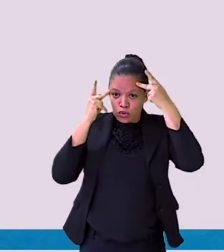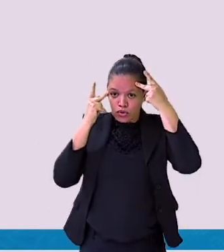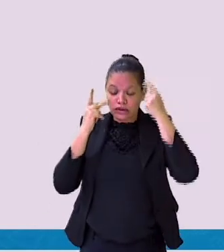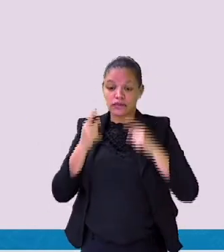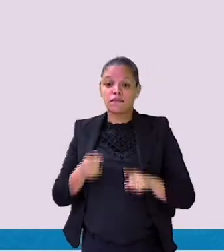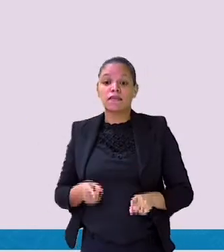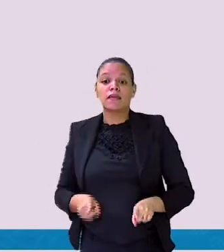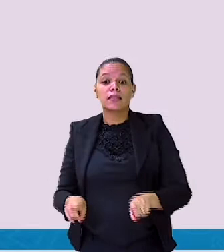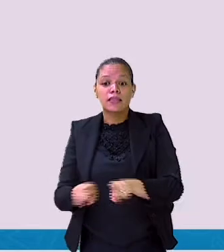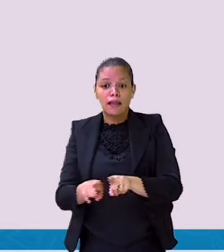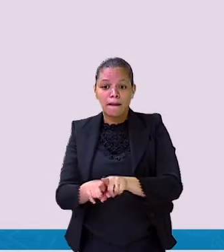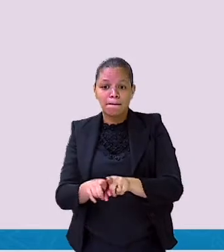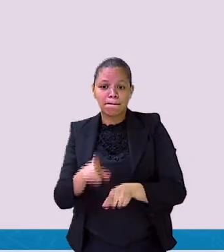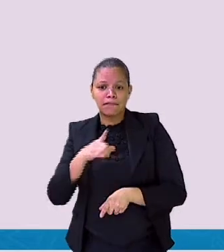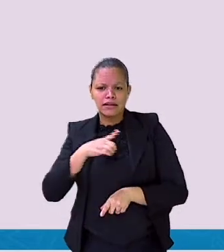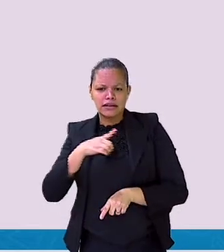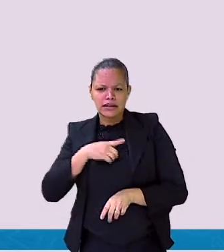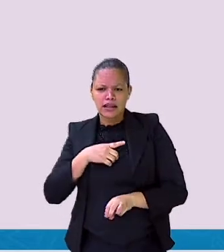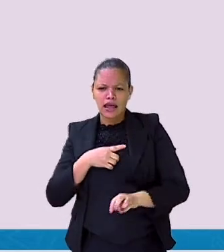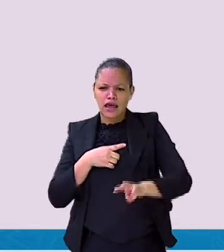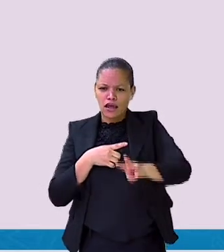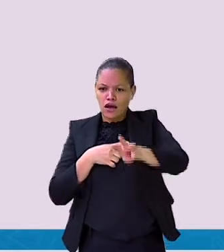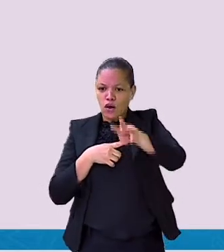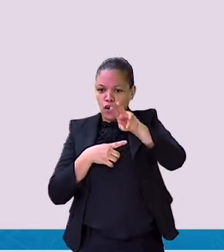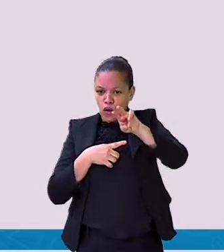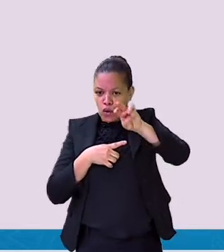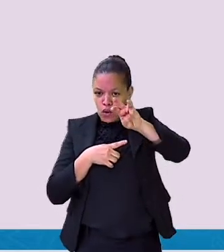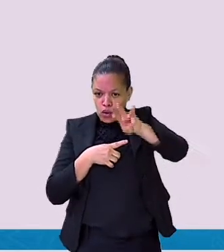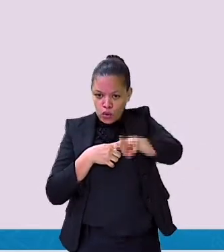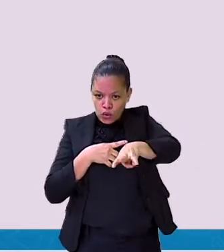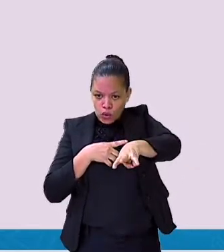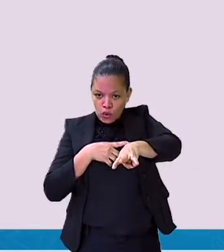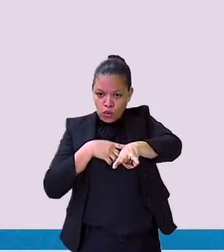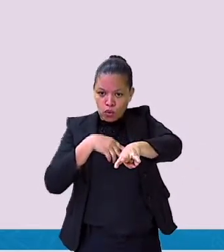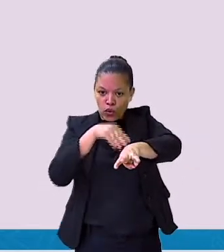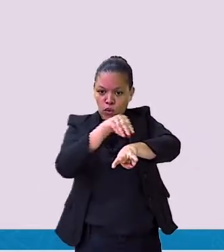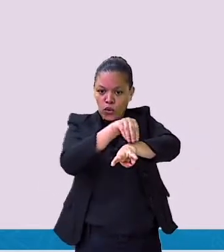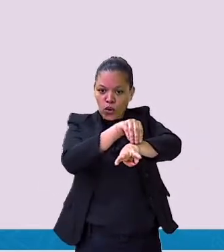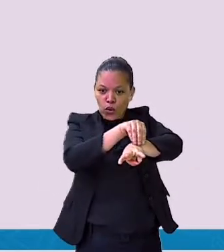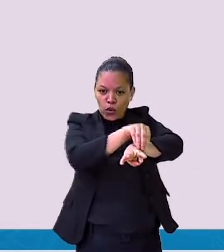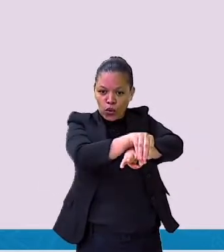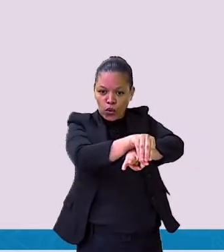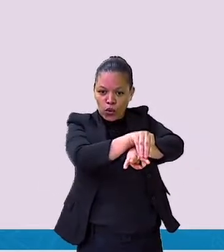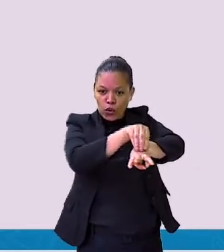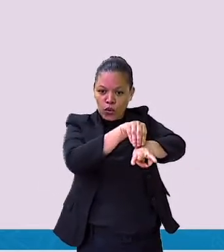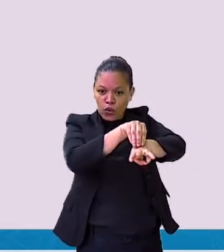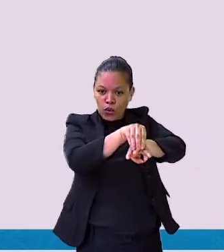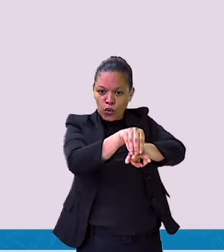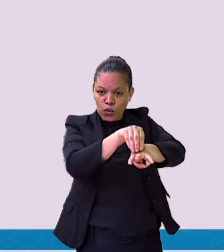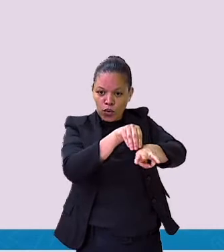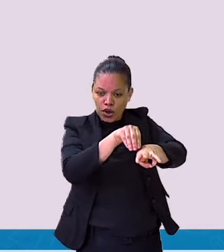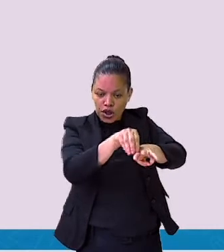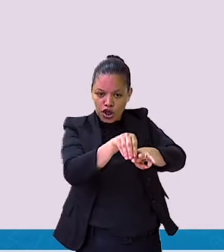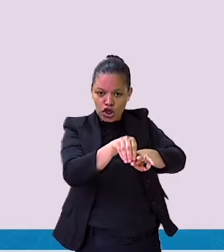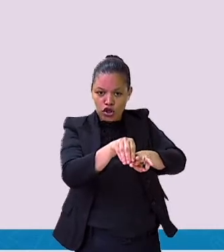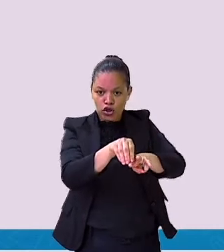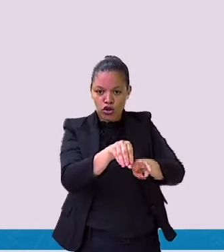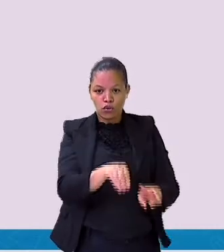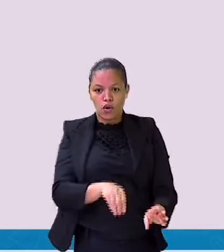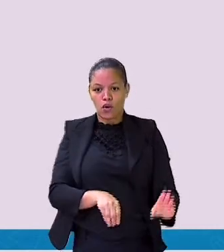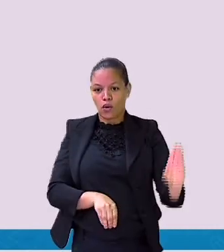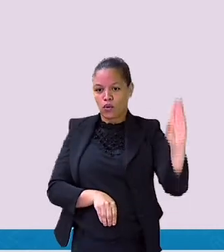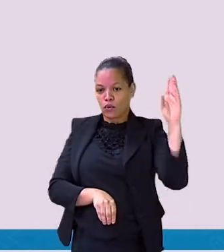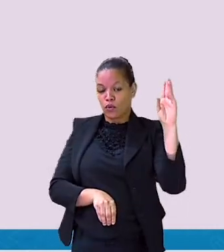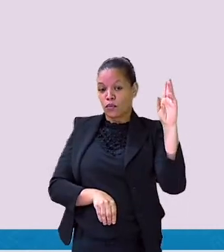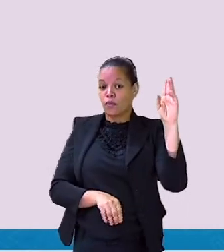a vertical. Lembra que eu expliquei para vocês, ó? Horizontal deitadinho. Vertical, lembra lá da linha